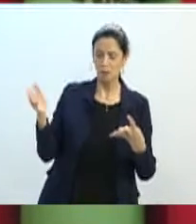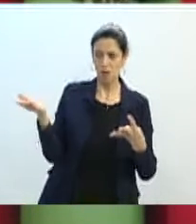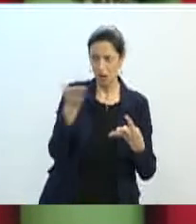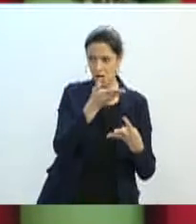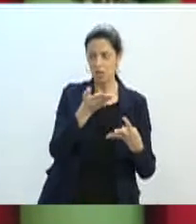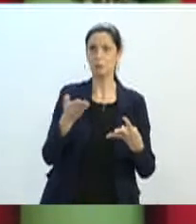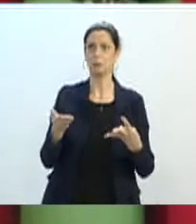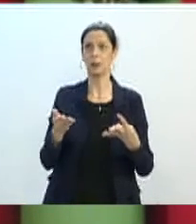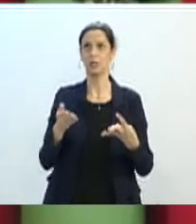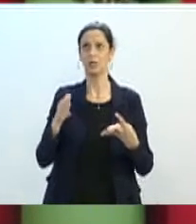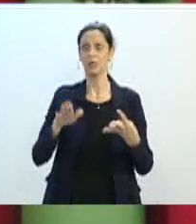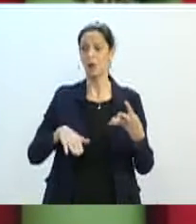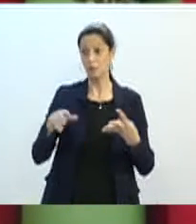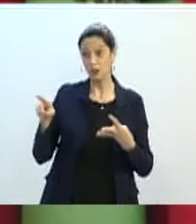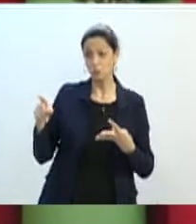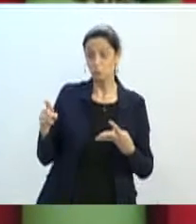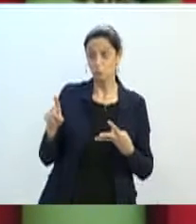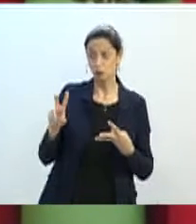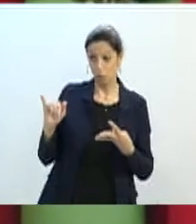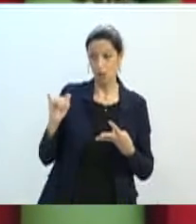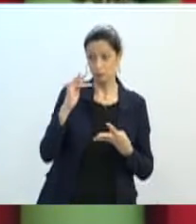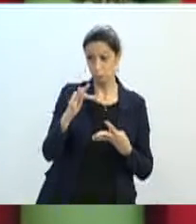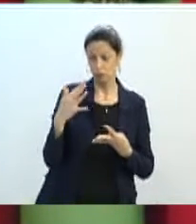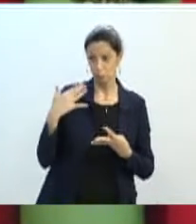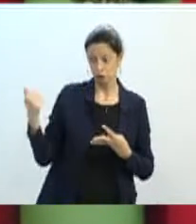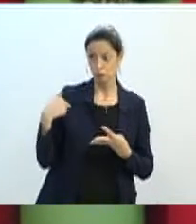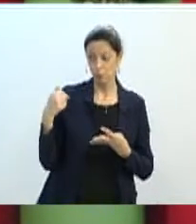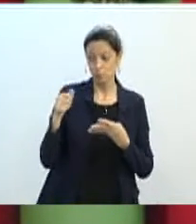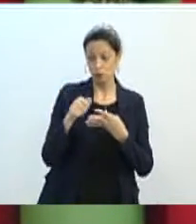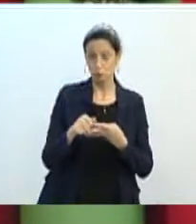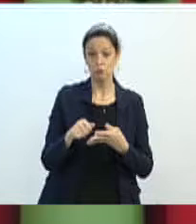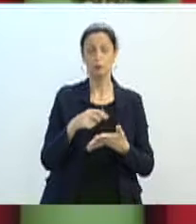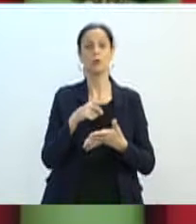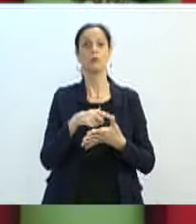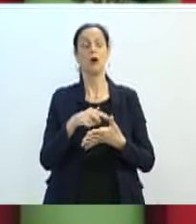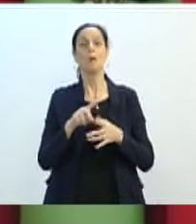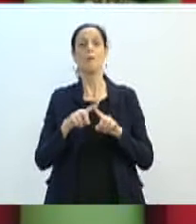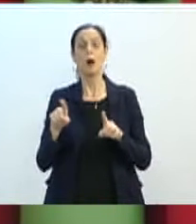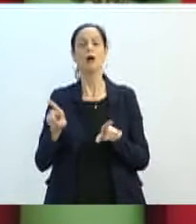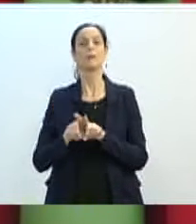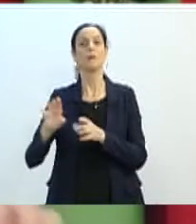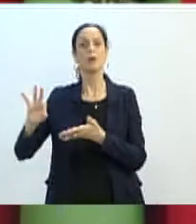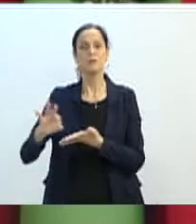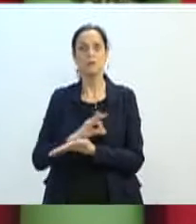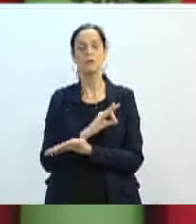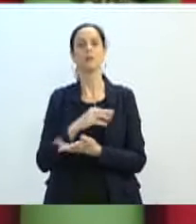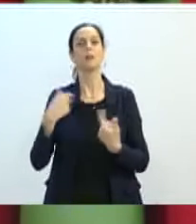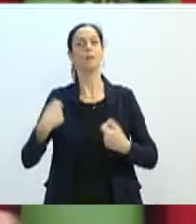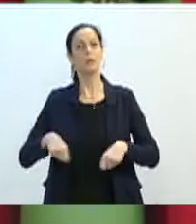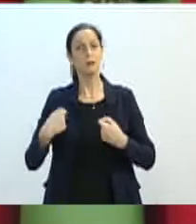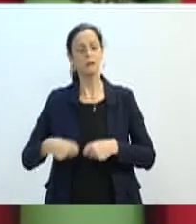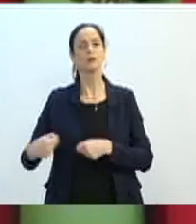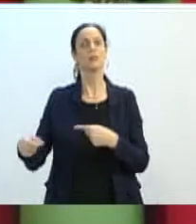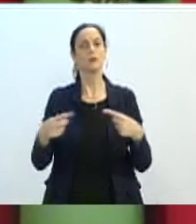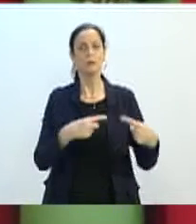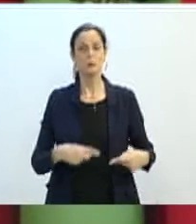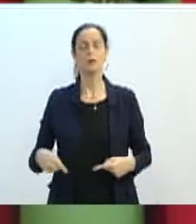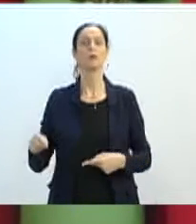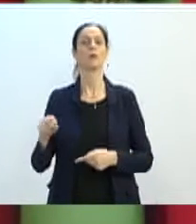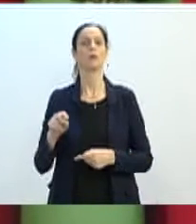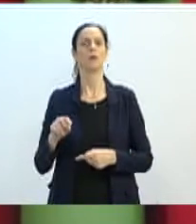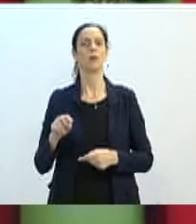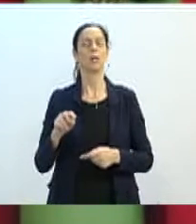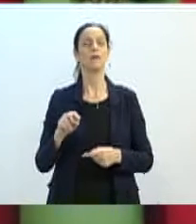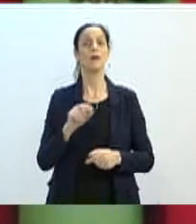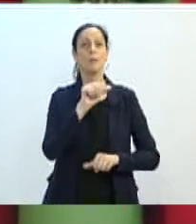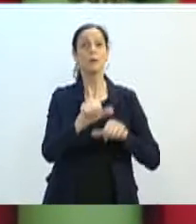alemão na próxima tenta me levar lá na prefeitura haverá do Tuca Mas enfim que assinou também a necessidade de a gente discutir essa questão